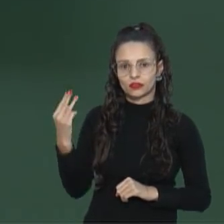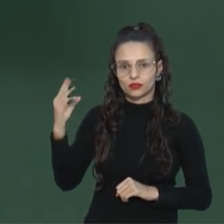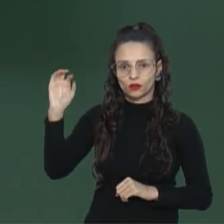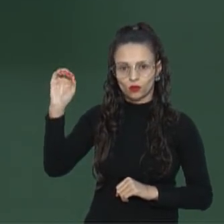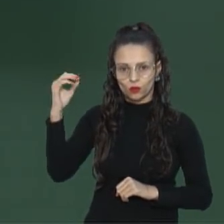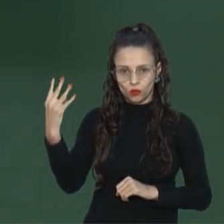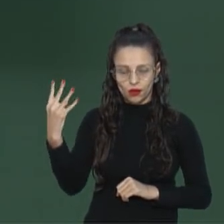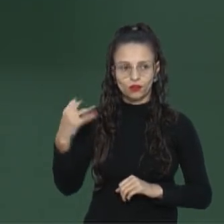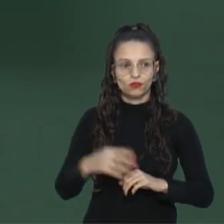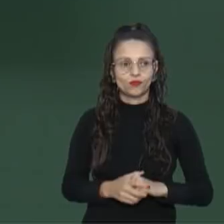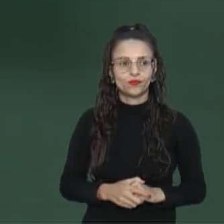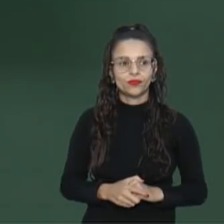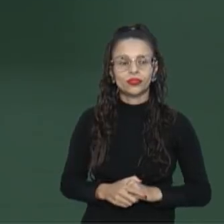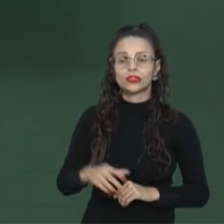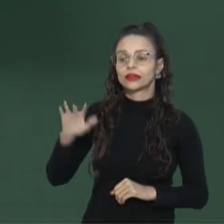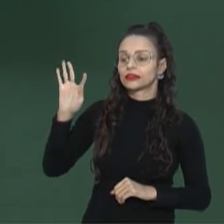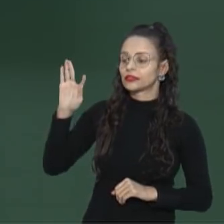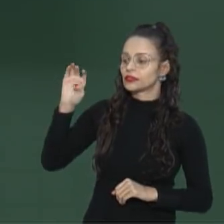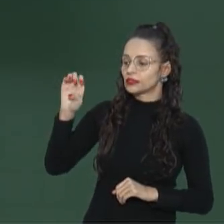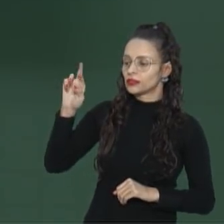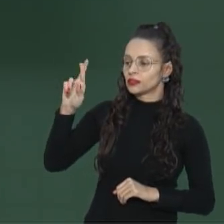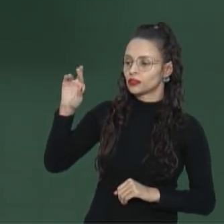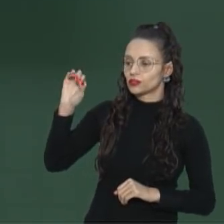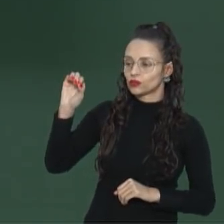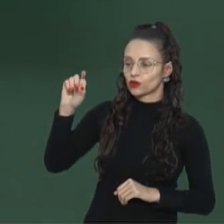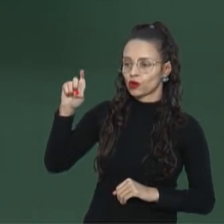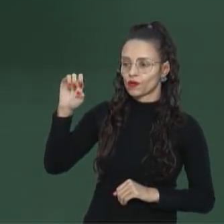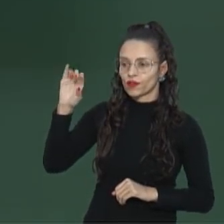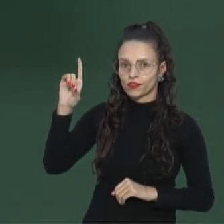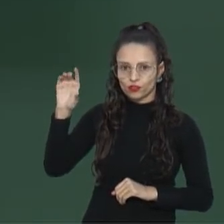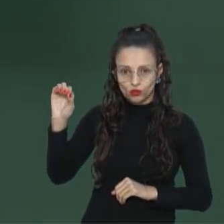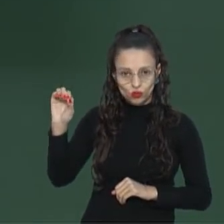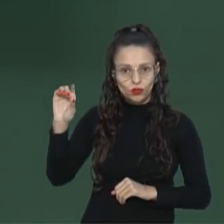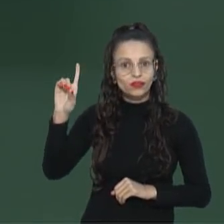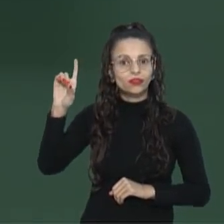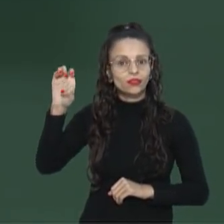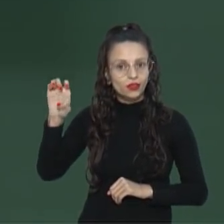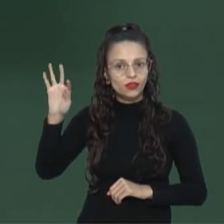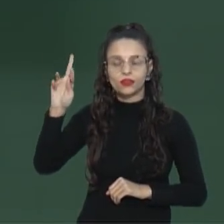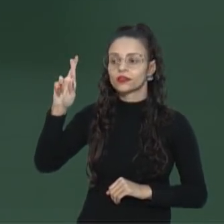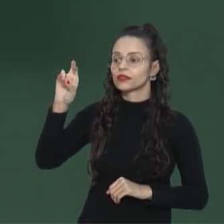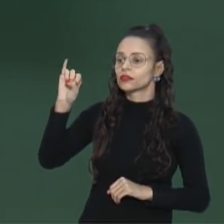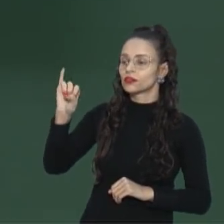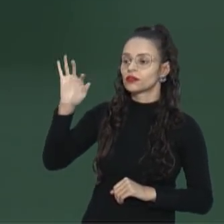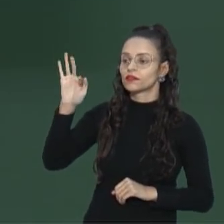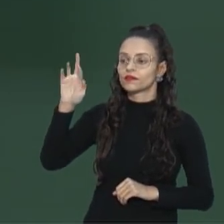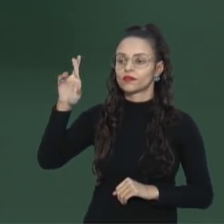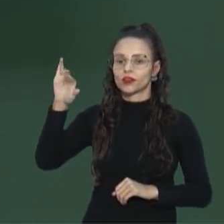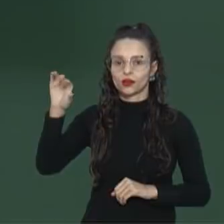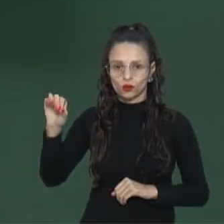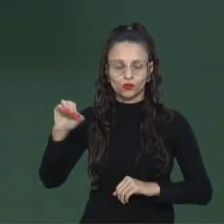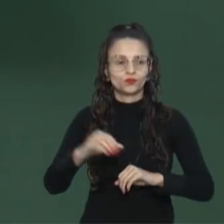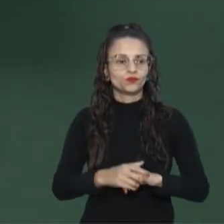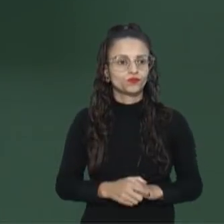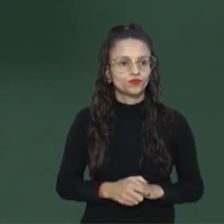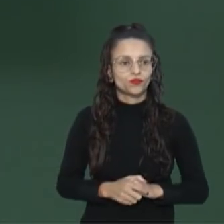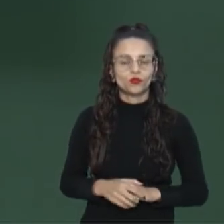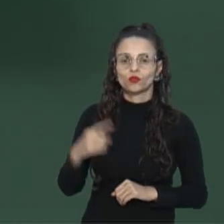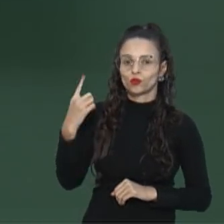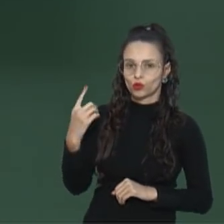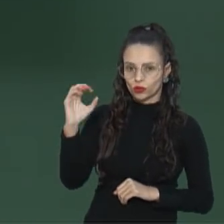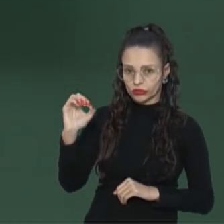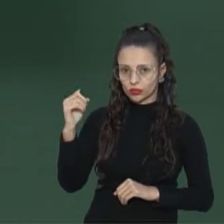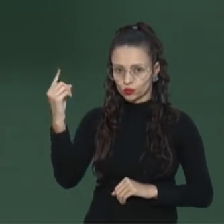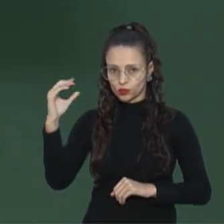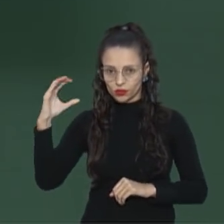Fe3O4, tetróxido de triferro. Maravilha? Um oxigênio e